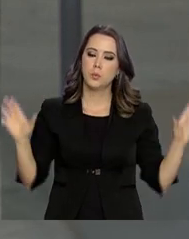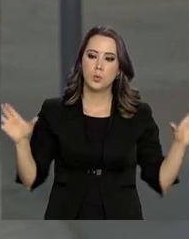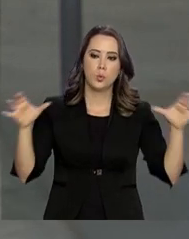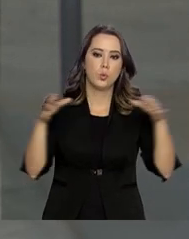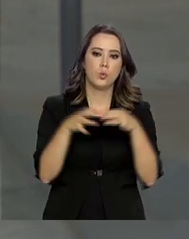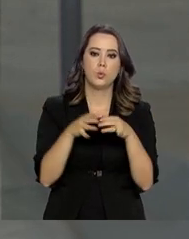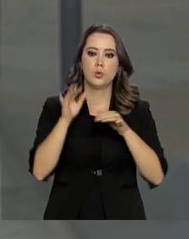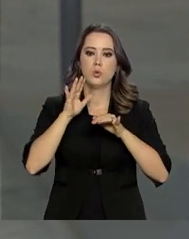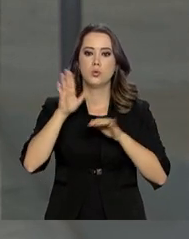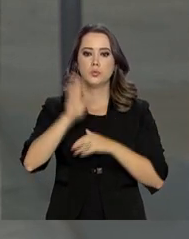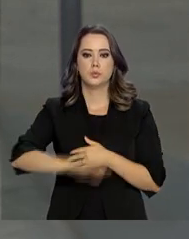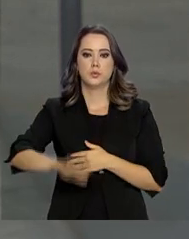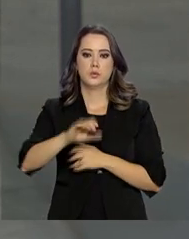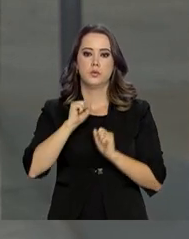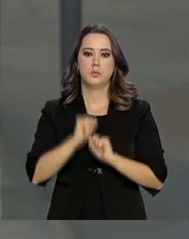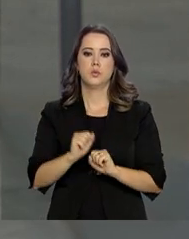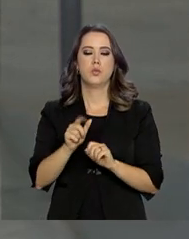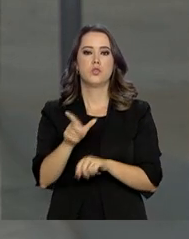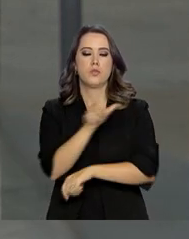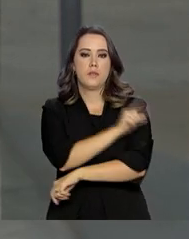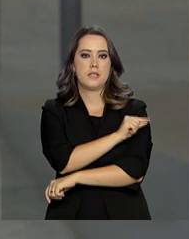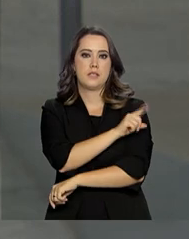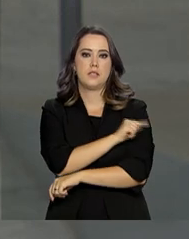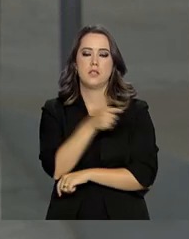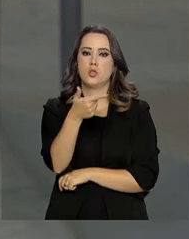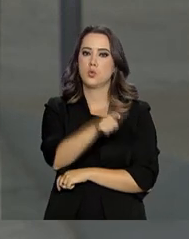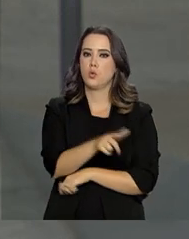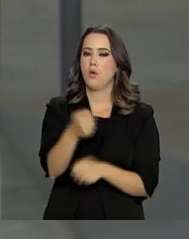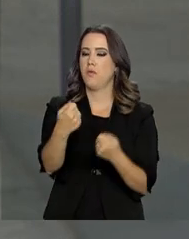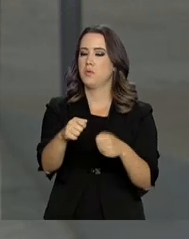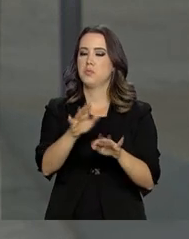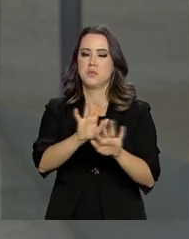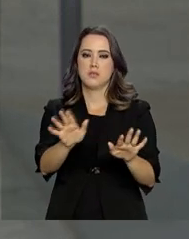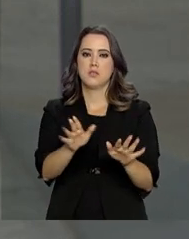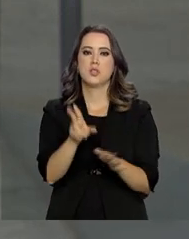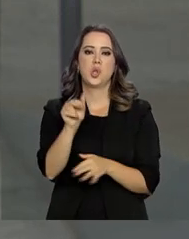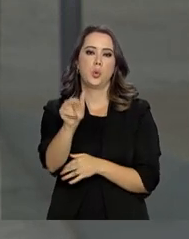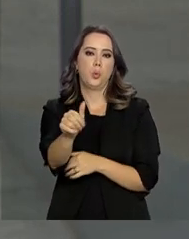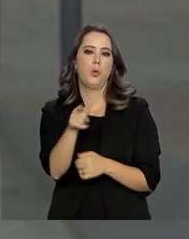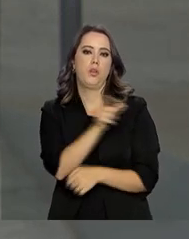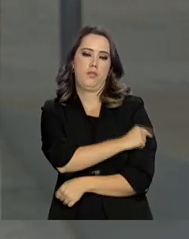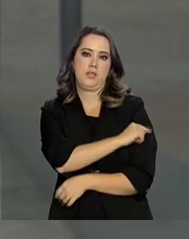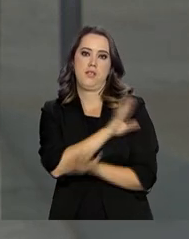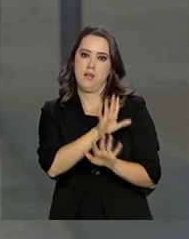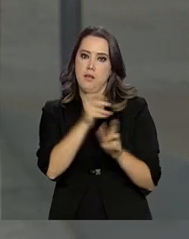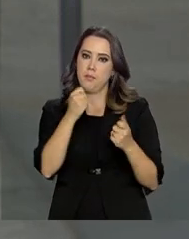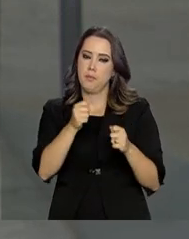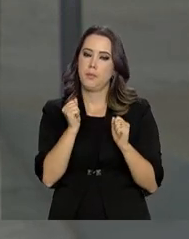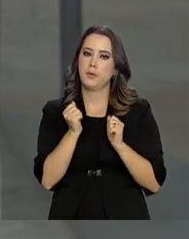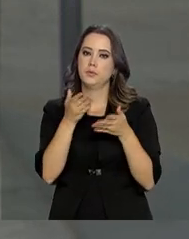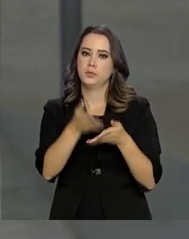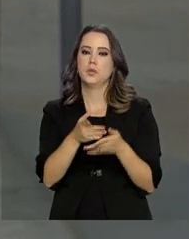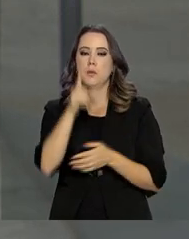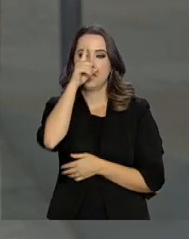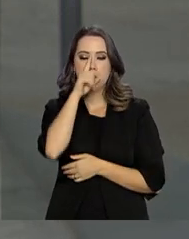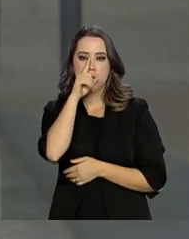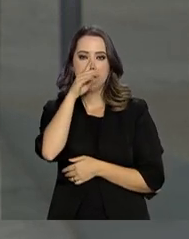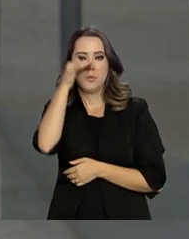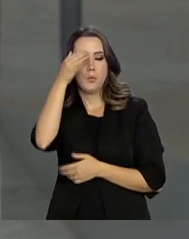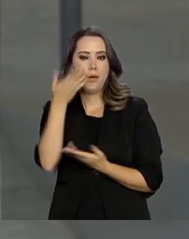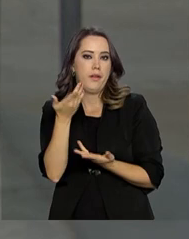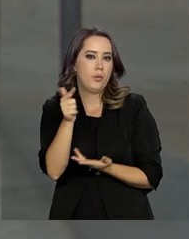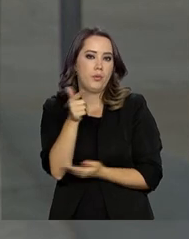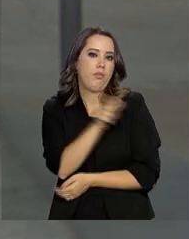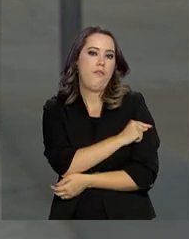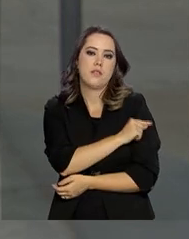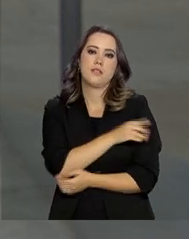podem tomar as vacinas novamente sem qualquer risco à saúde aliás risco é não vacinar vamos lembrar que